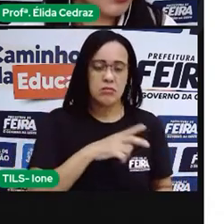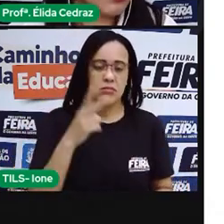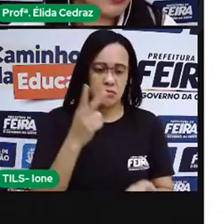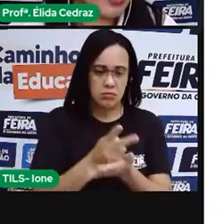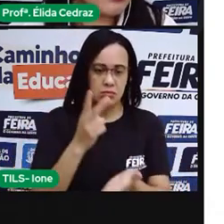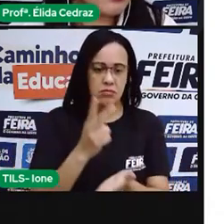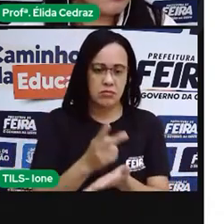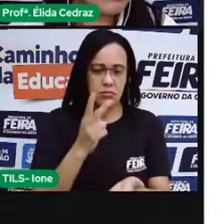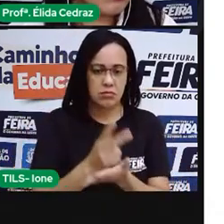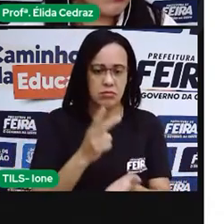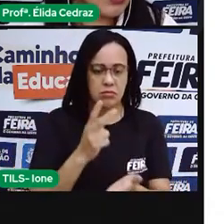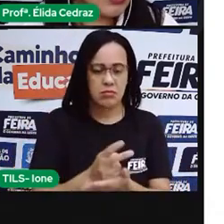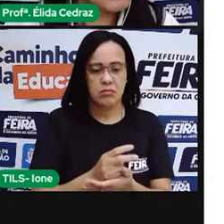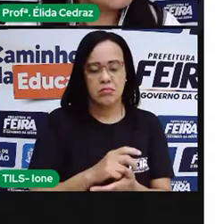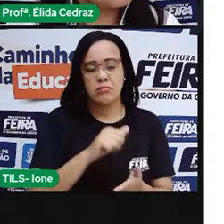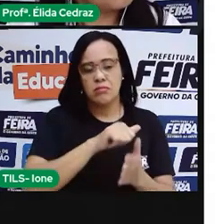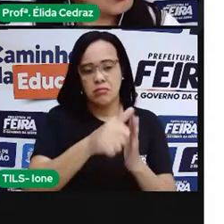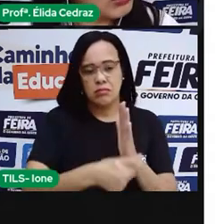entre duas vogais.